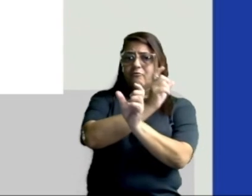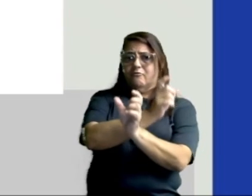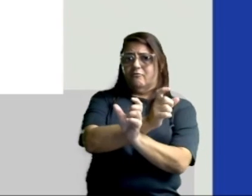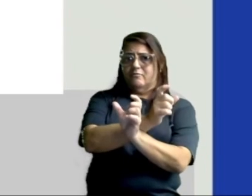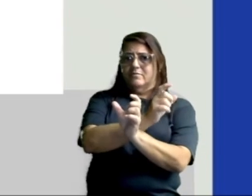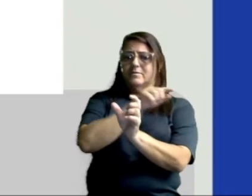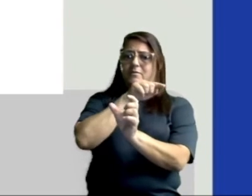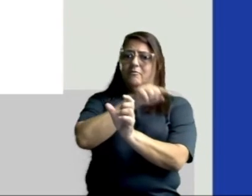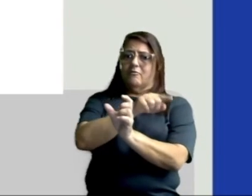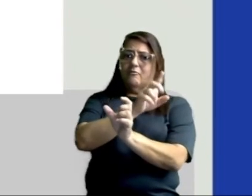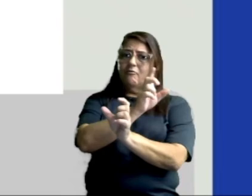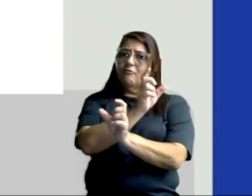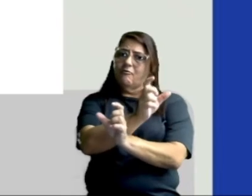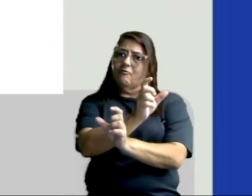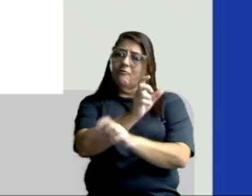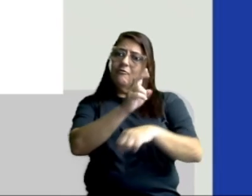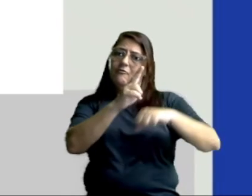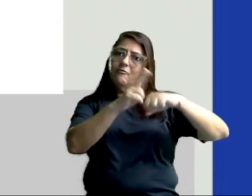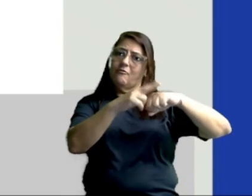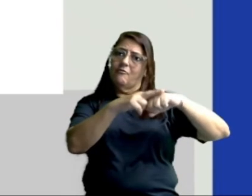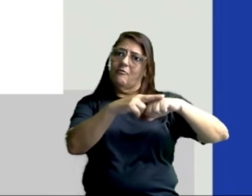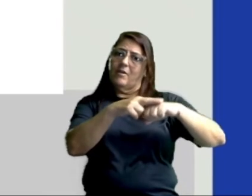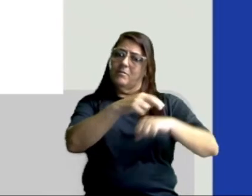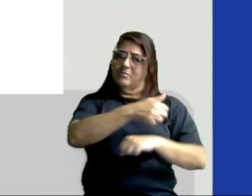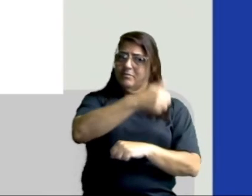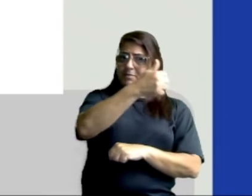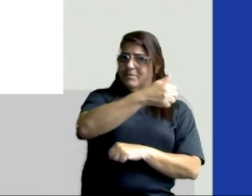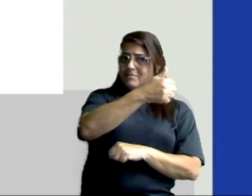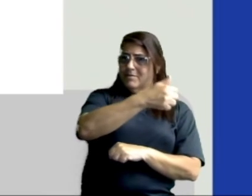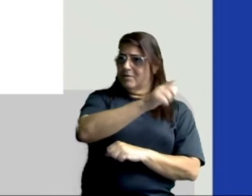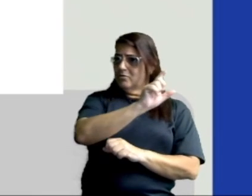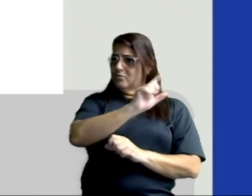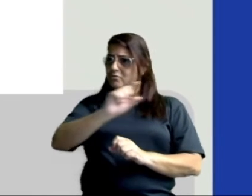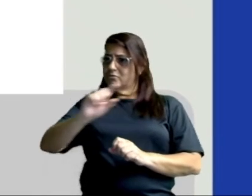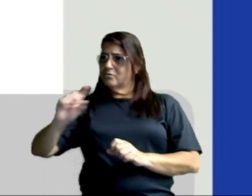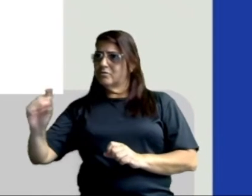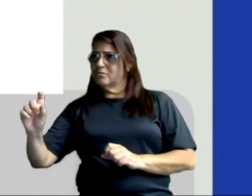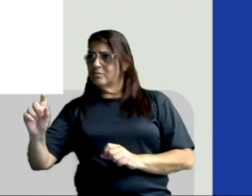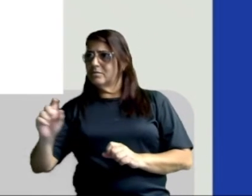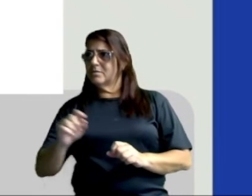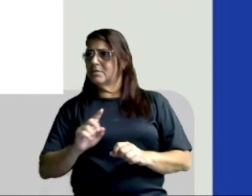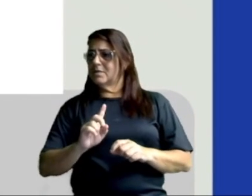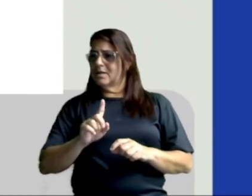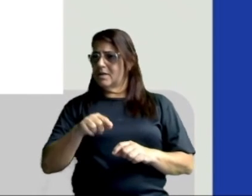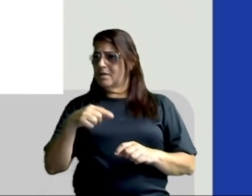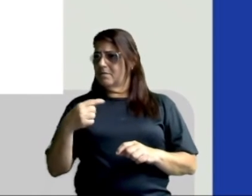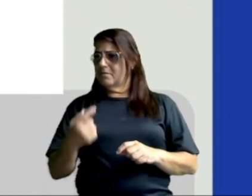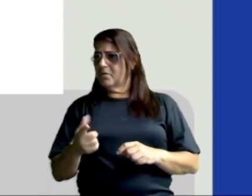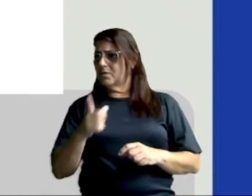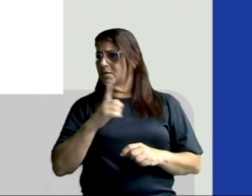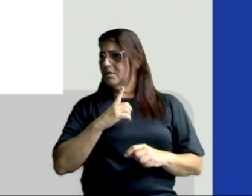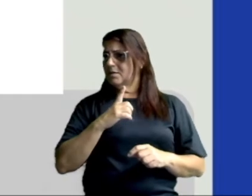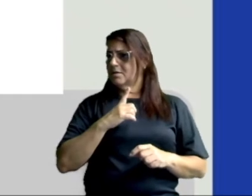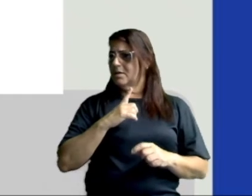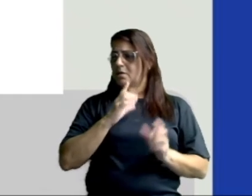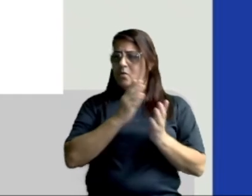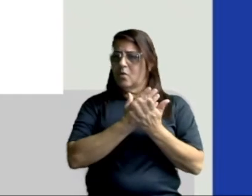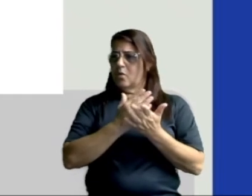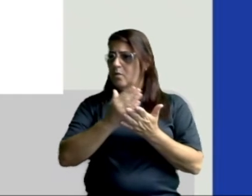sujeito, diferente quando a gente afirma. Então, ó, verb to be, depois vem o subject e depois